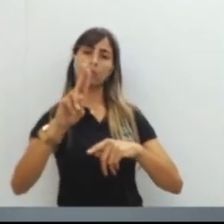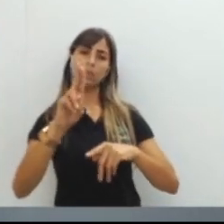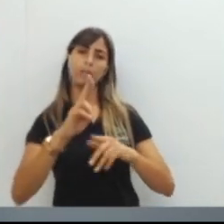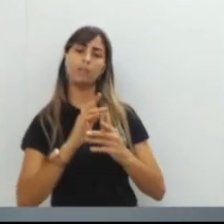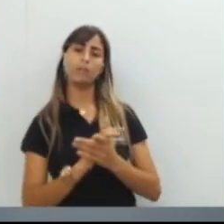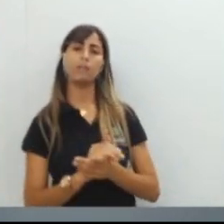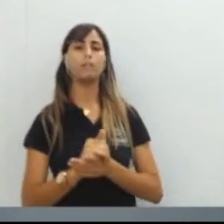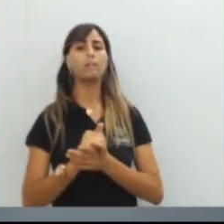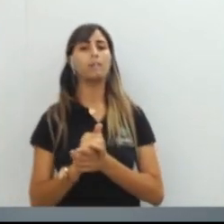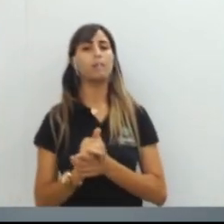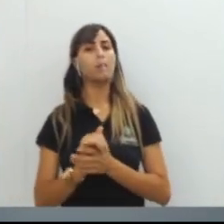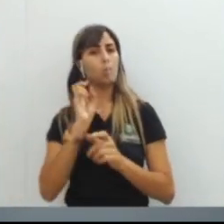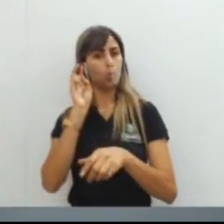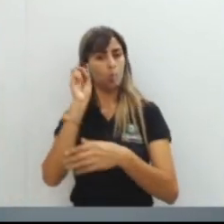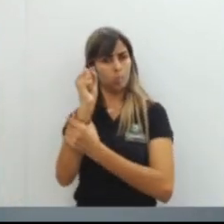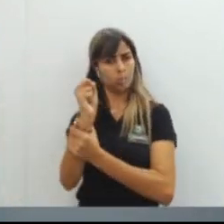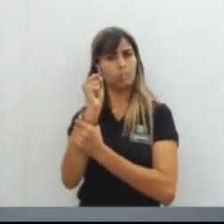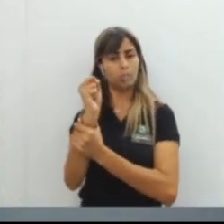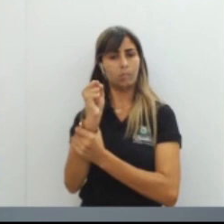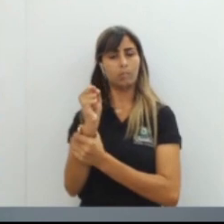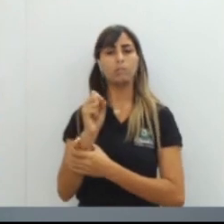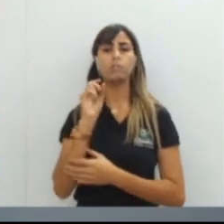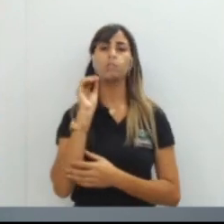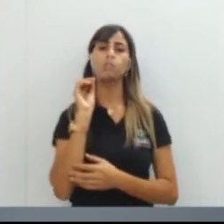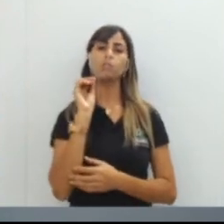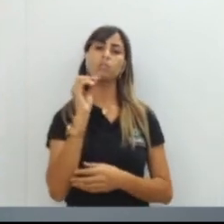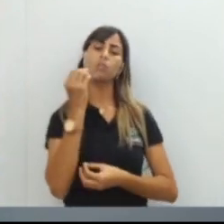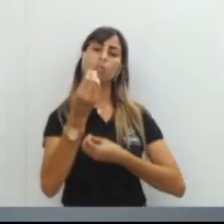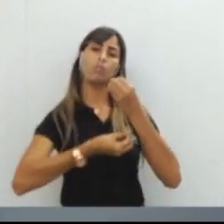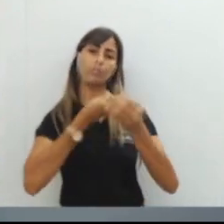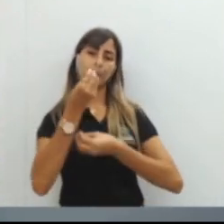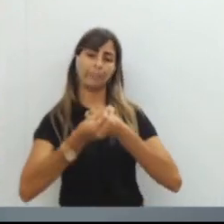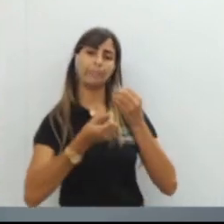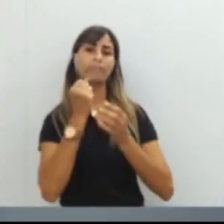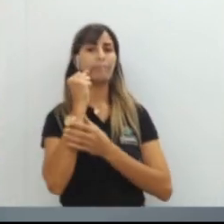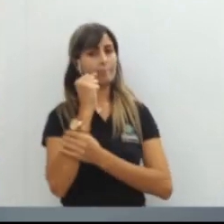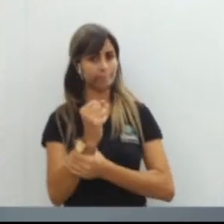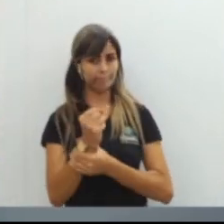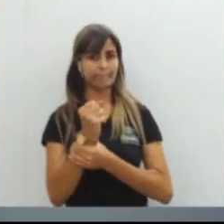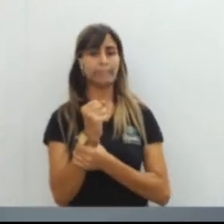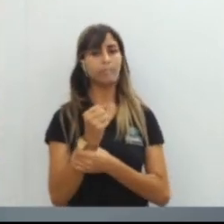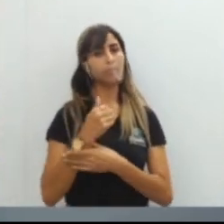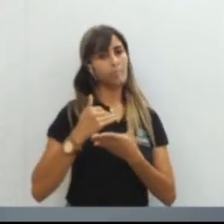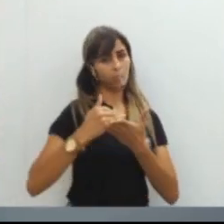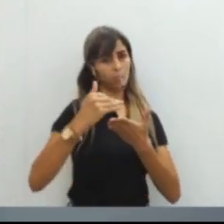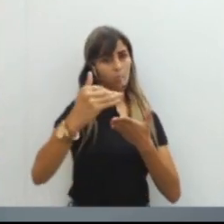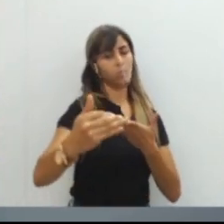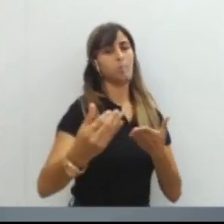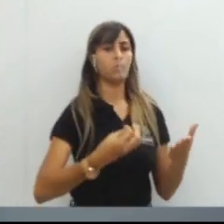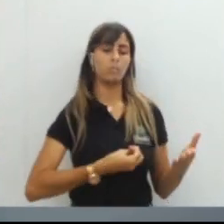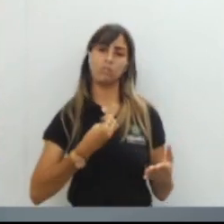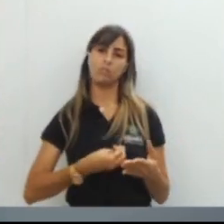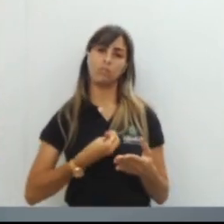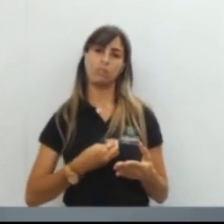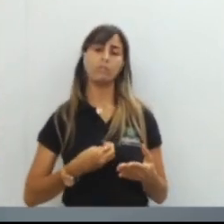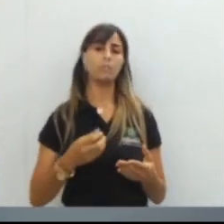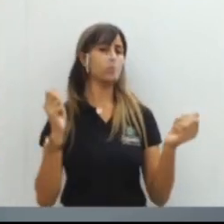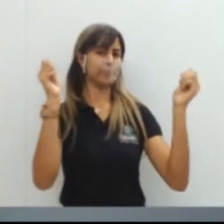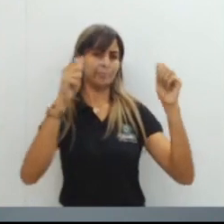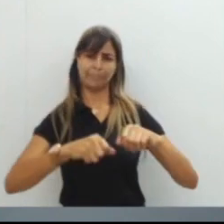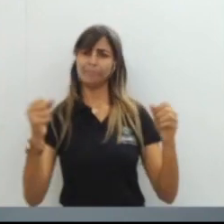forma sustentável. Quer dizer isso, é de forma que eu possa garantir que esse recurso continue existindo, né? Eu não